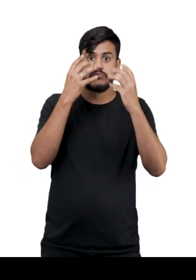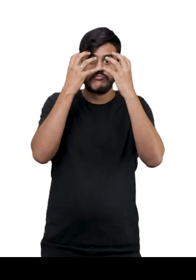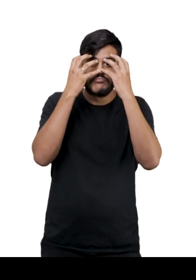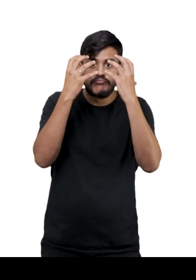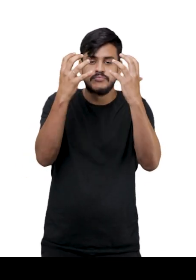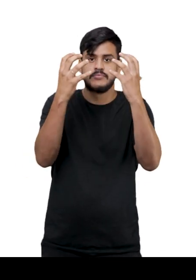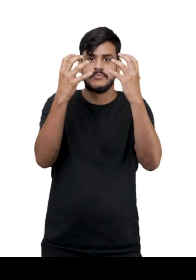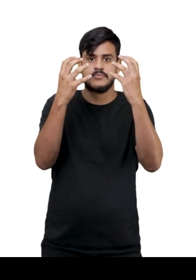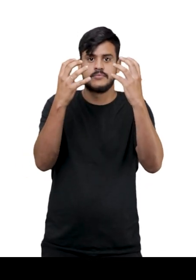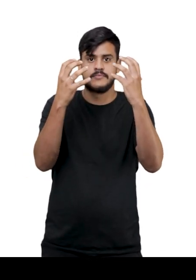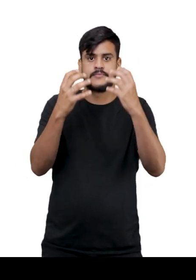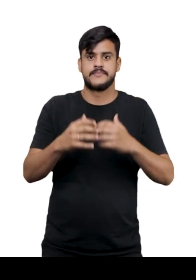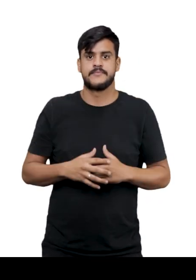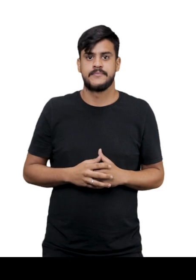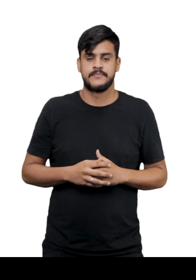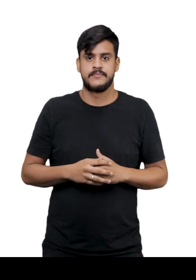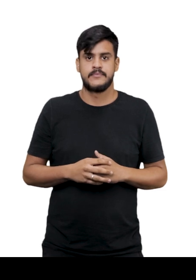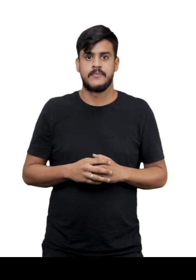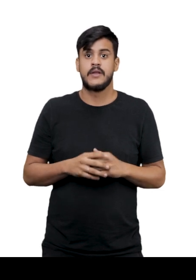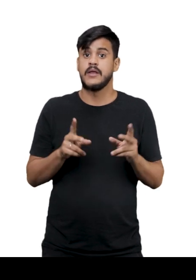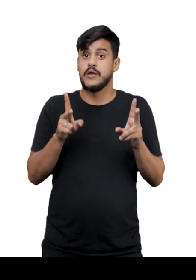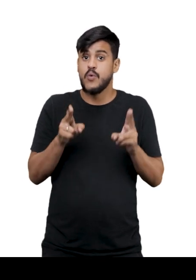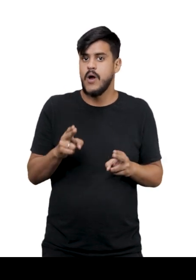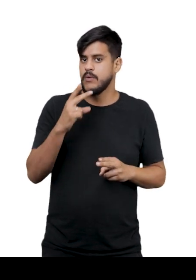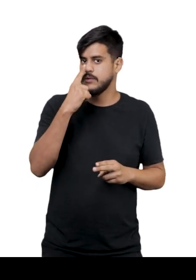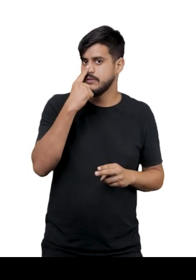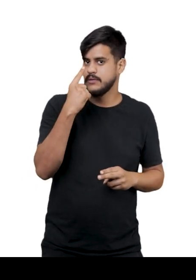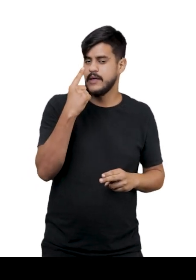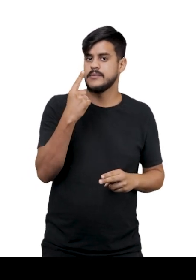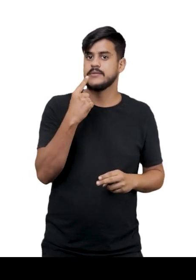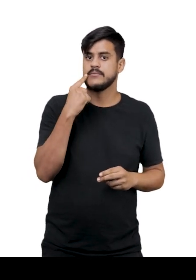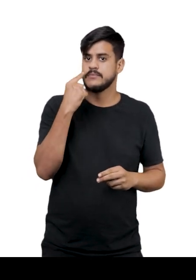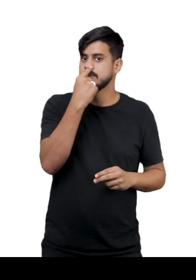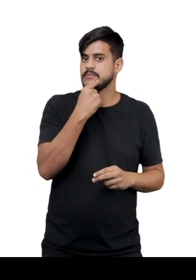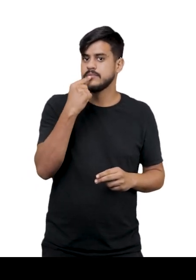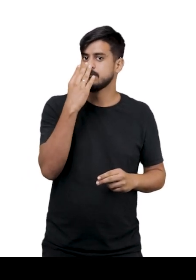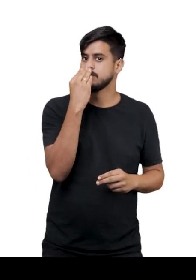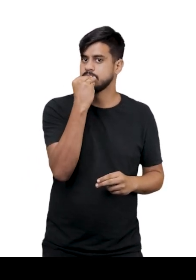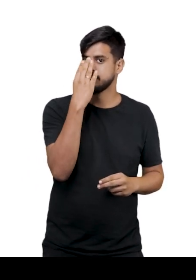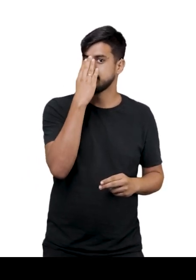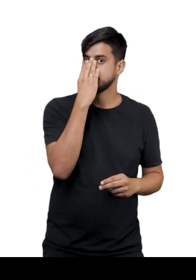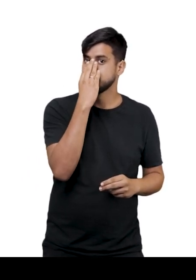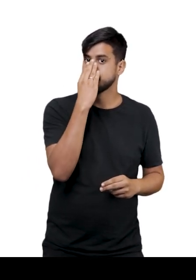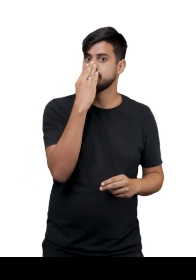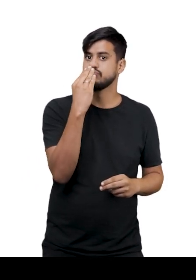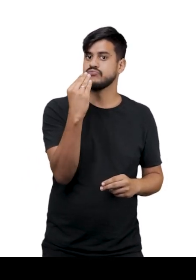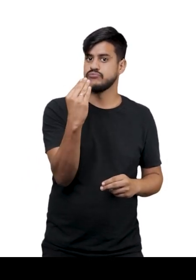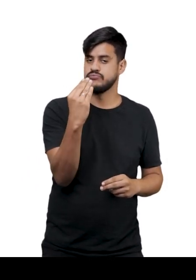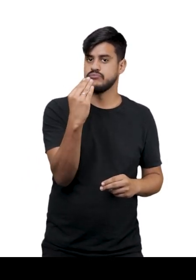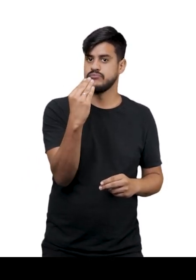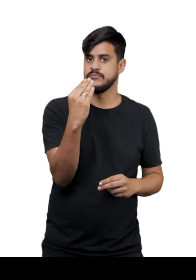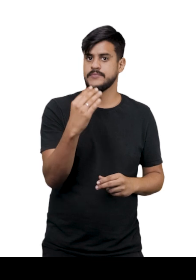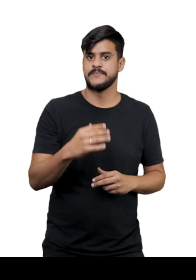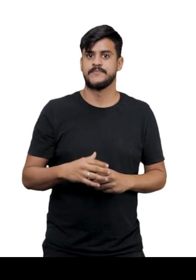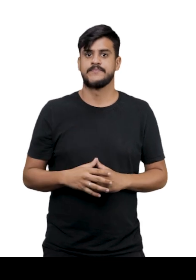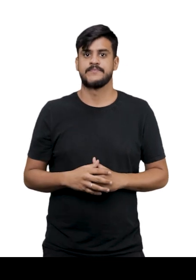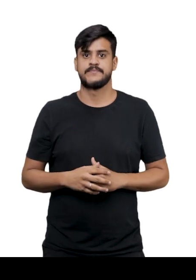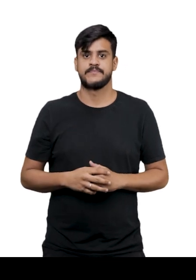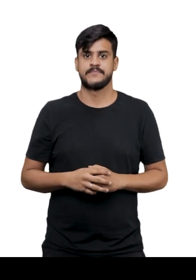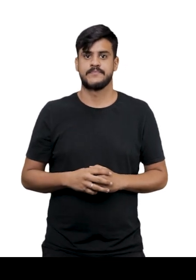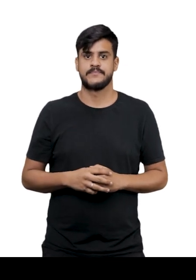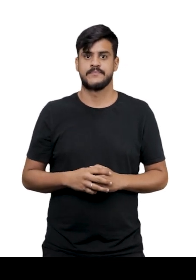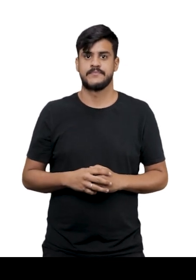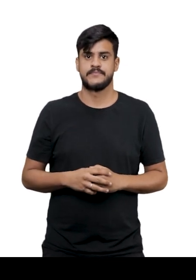Os olhos das duas figuras laterais são amendoados e protuberantes, assim como o nariz e os lábios fechados, que